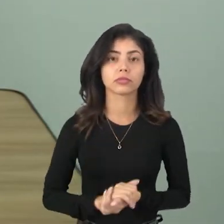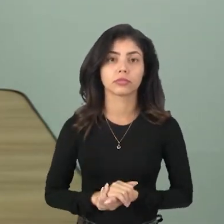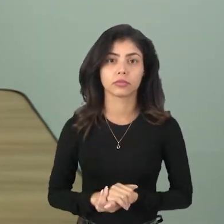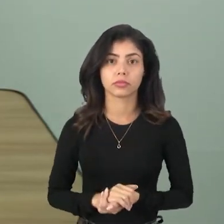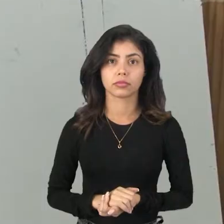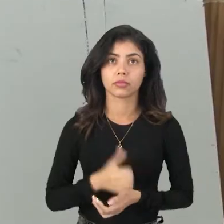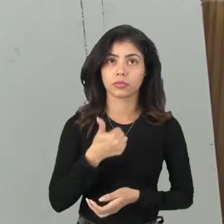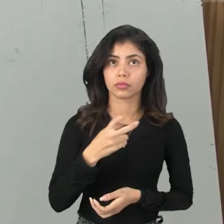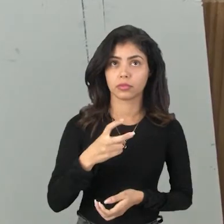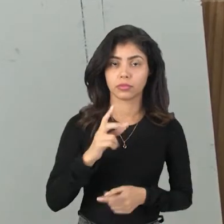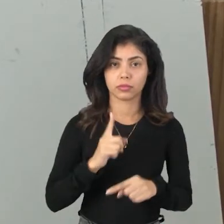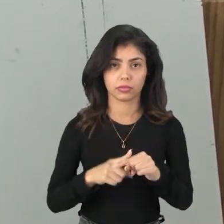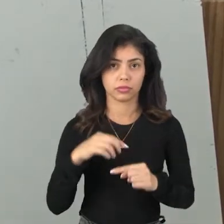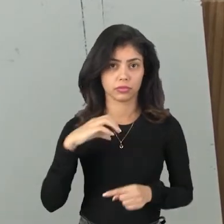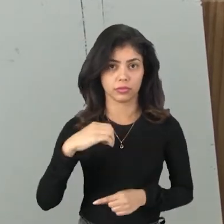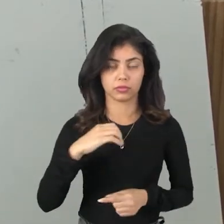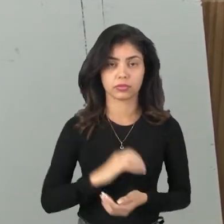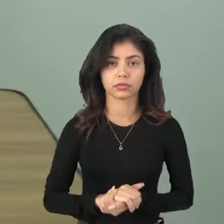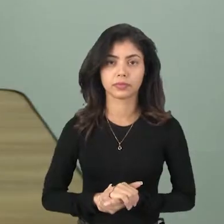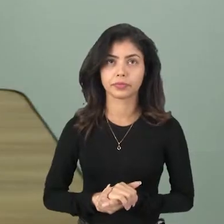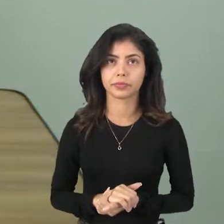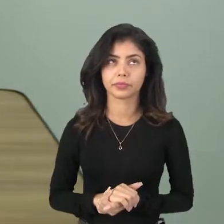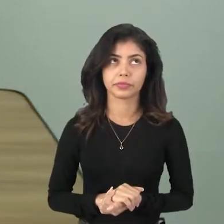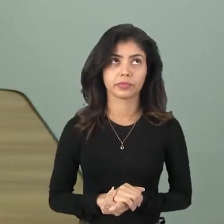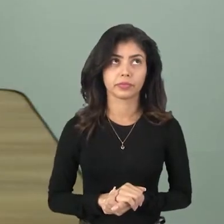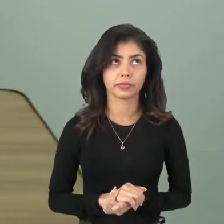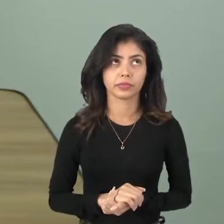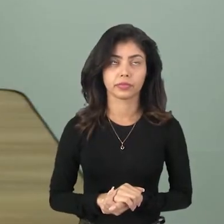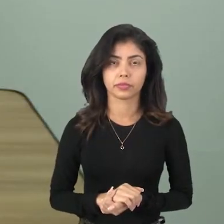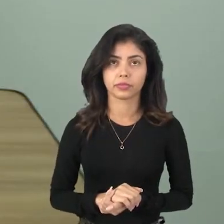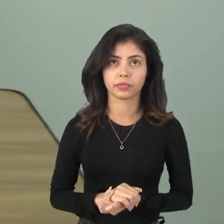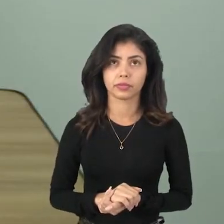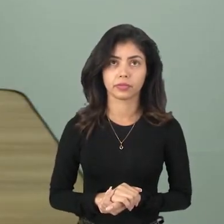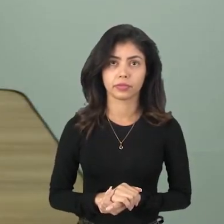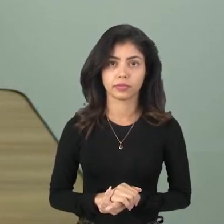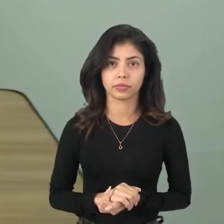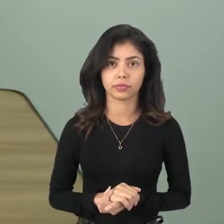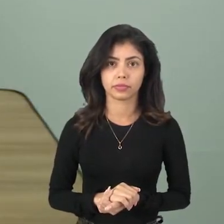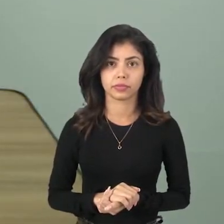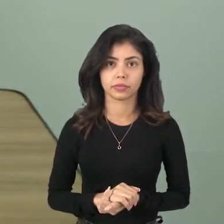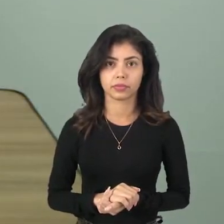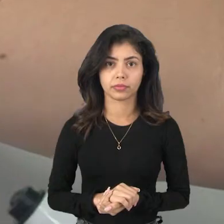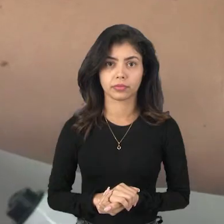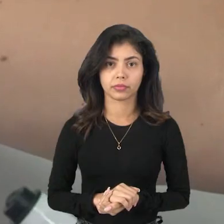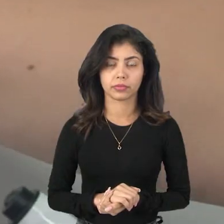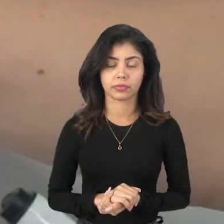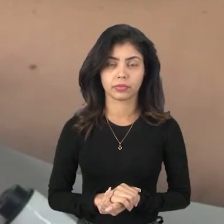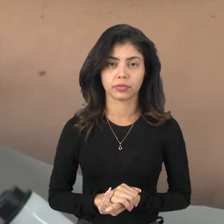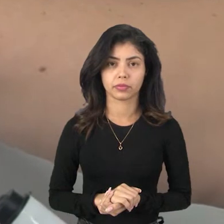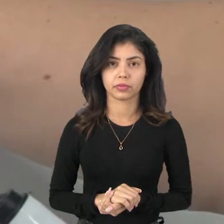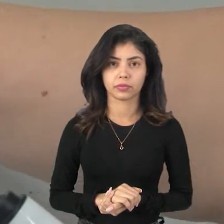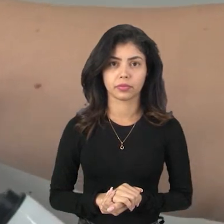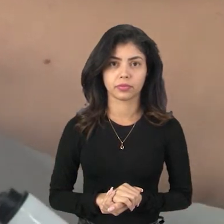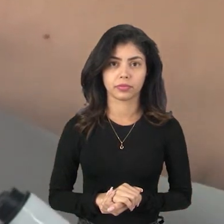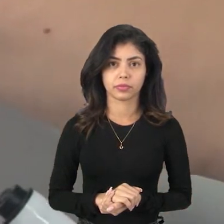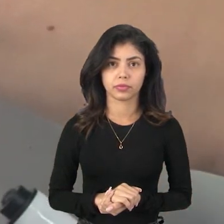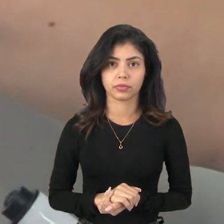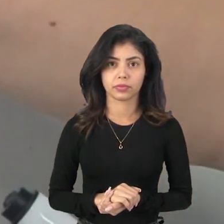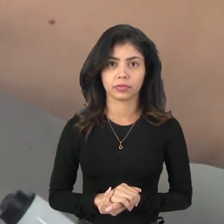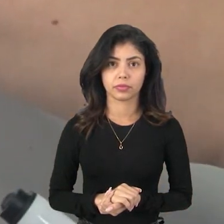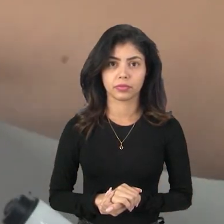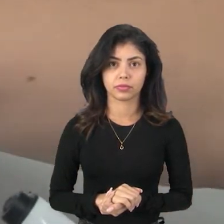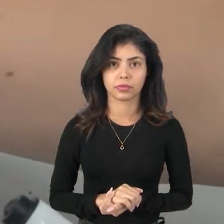então 15 mais nove Vamos lá fazer o cálculo aqui do lado embaixo 15 mais